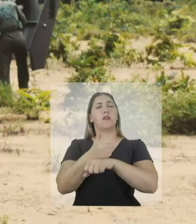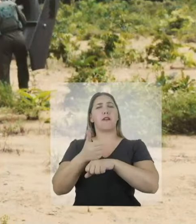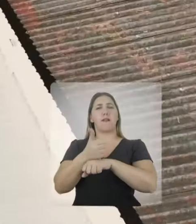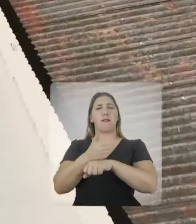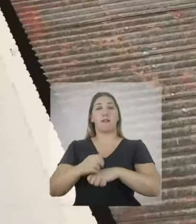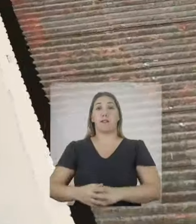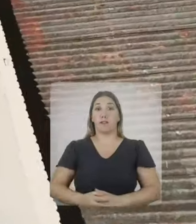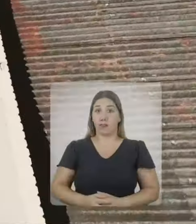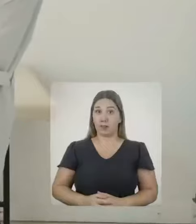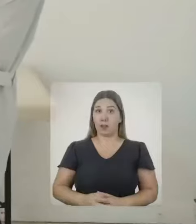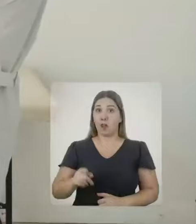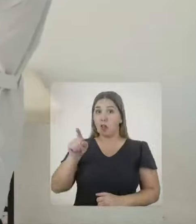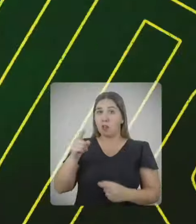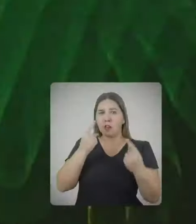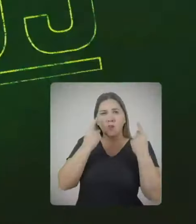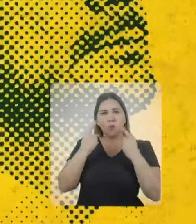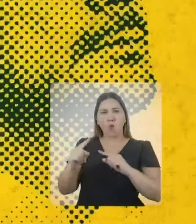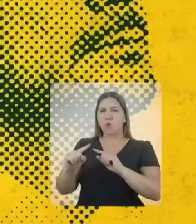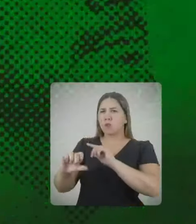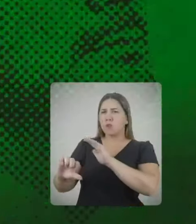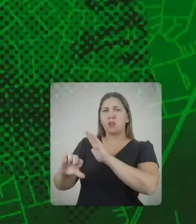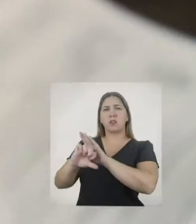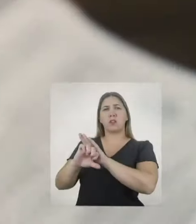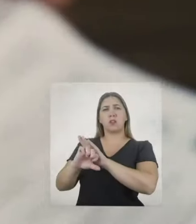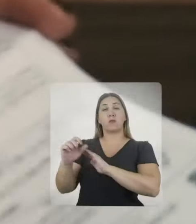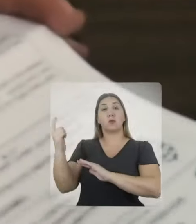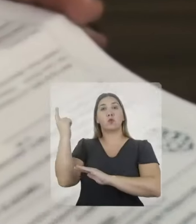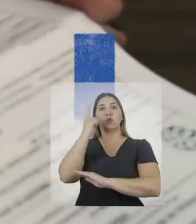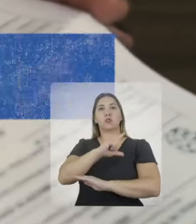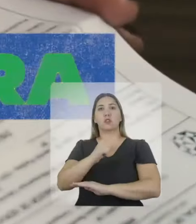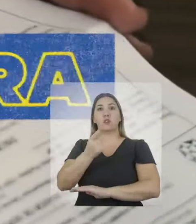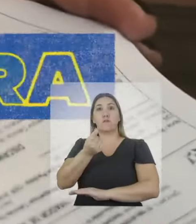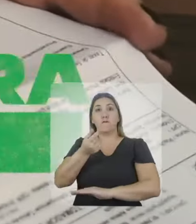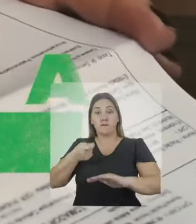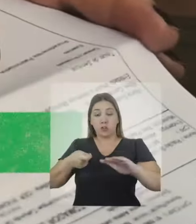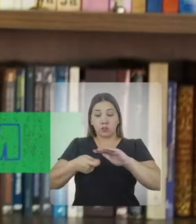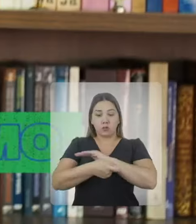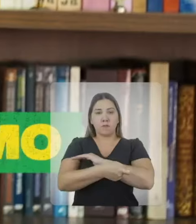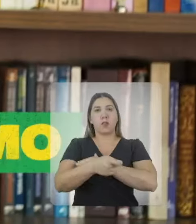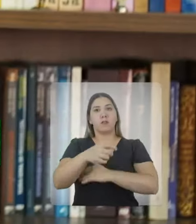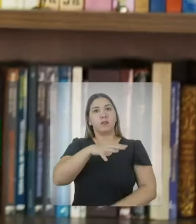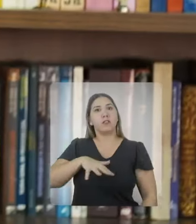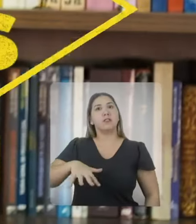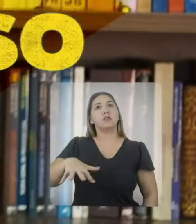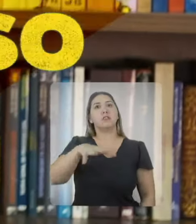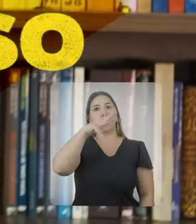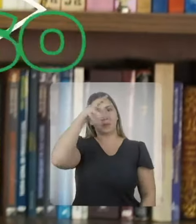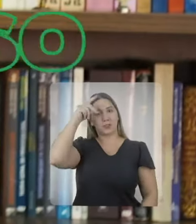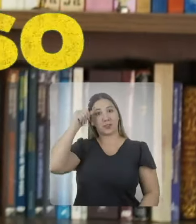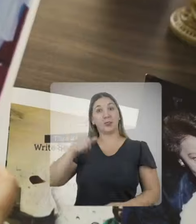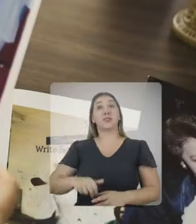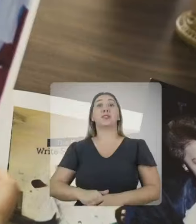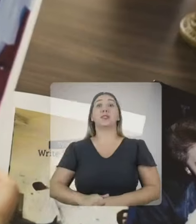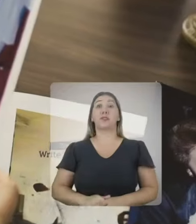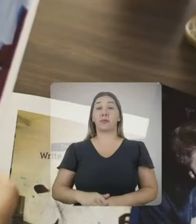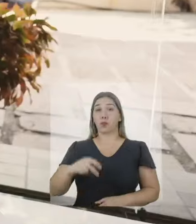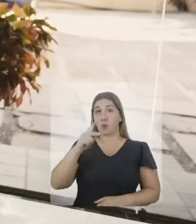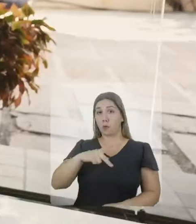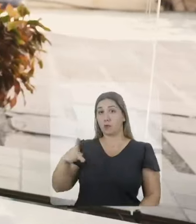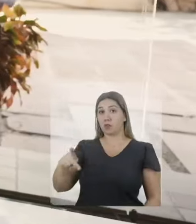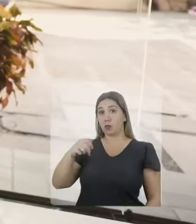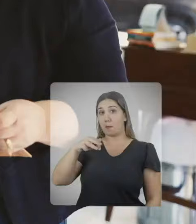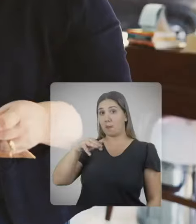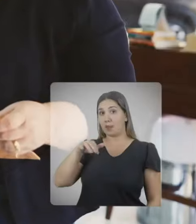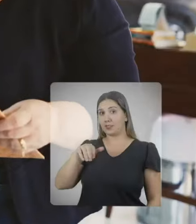o crime e trouxe investimentos para a nossa região. A professora Maria do Carmo representa o progresso. Ela é mãe de